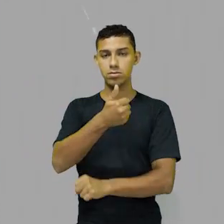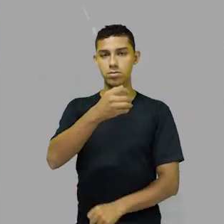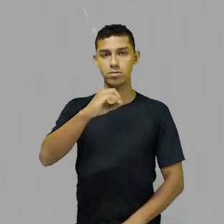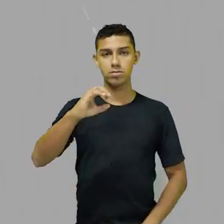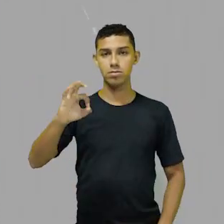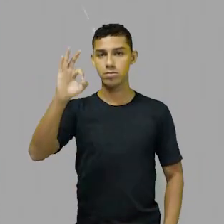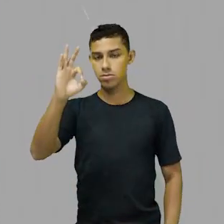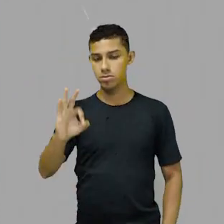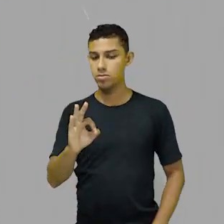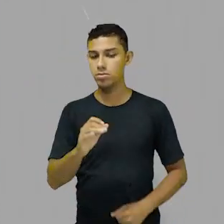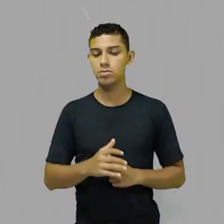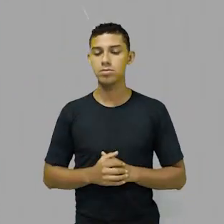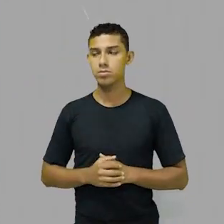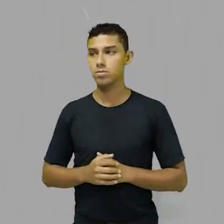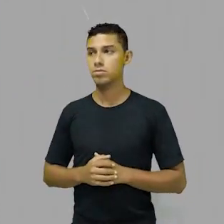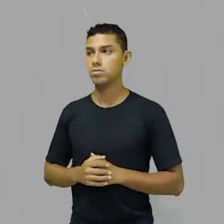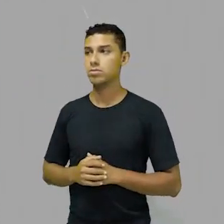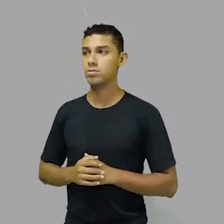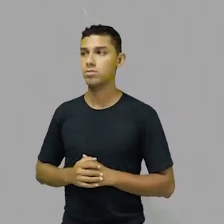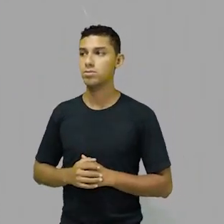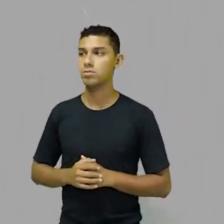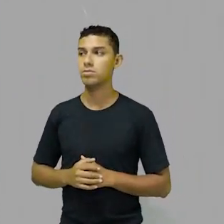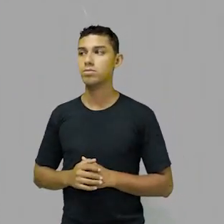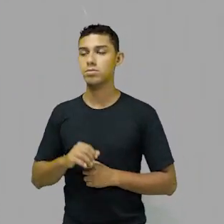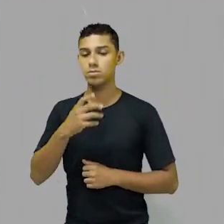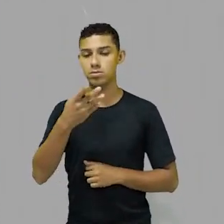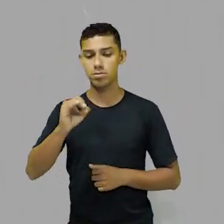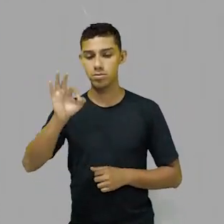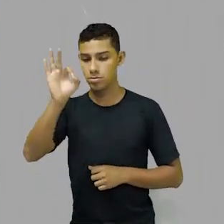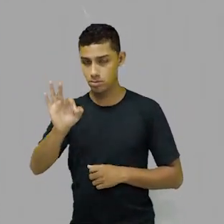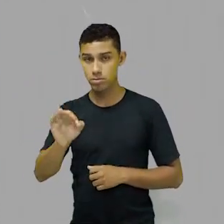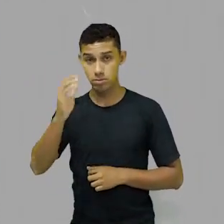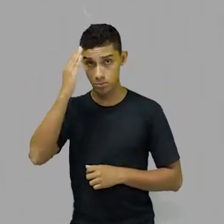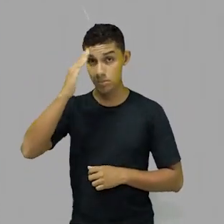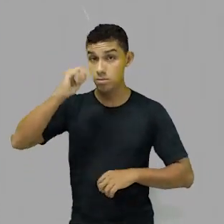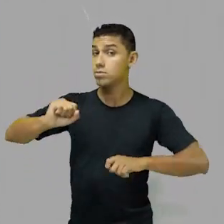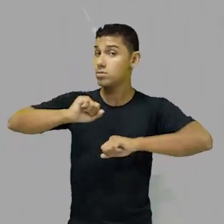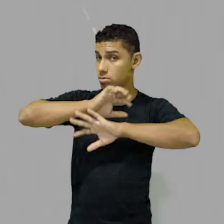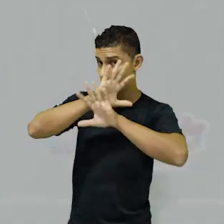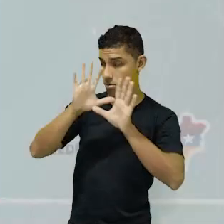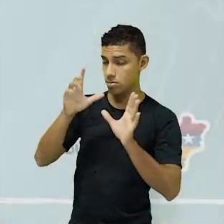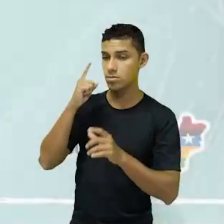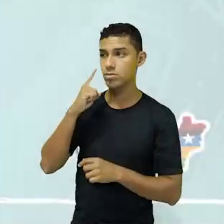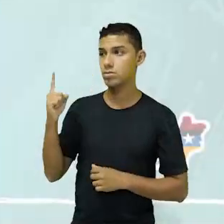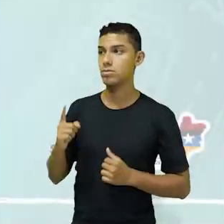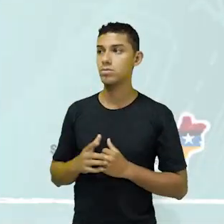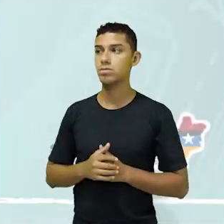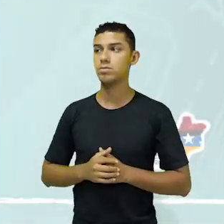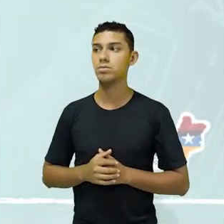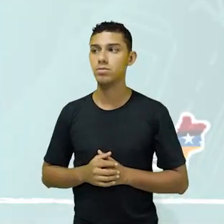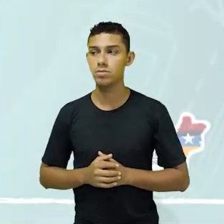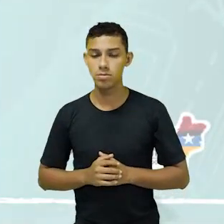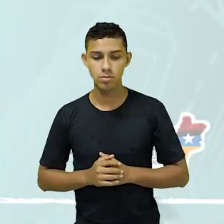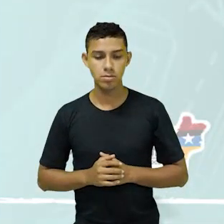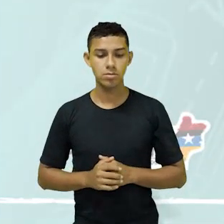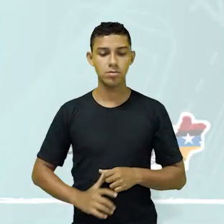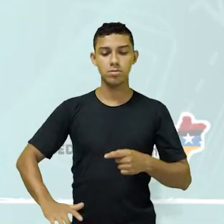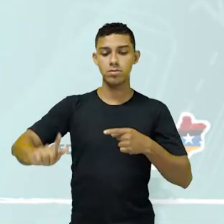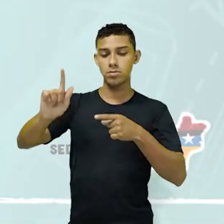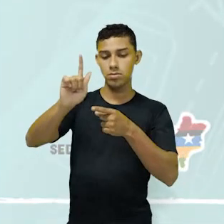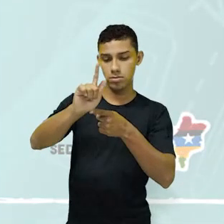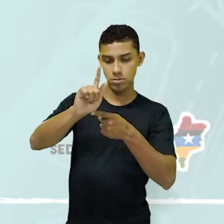adenina mais timina é 60, para 100 falta 40, ok? Então, eu chego a essa conclusão,